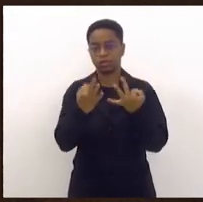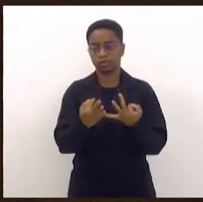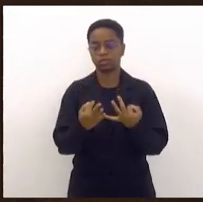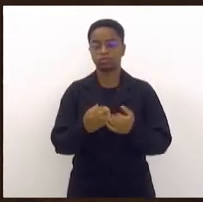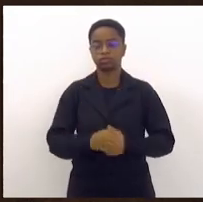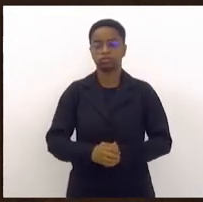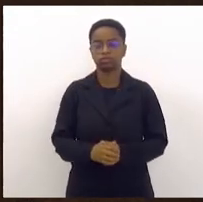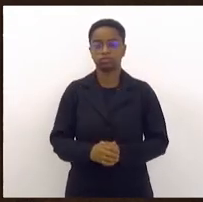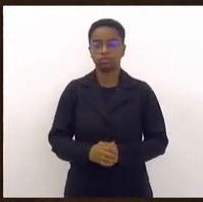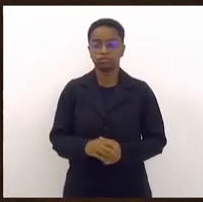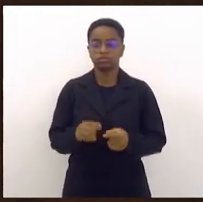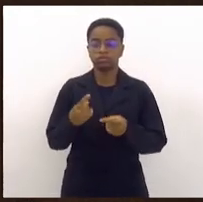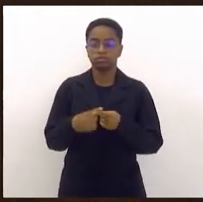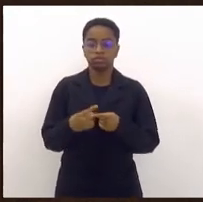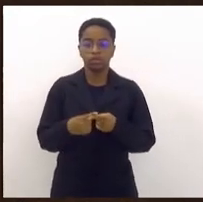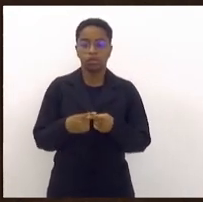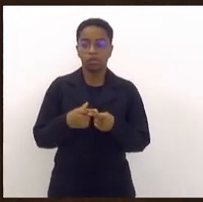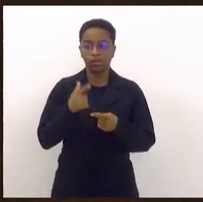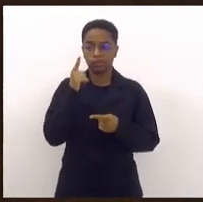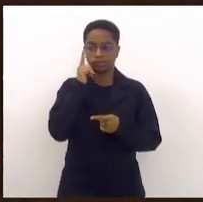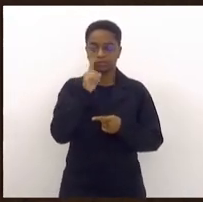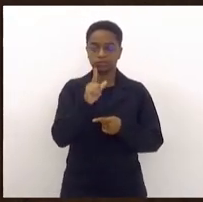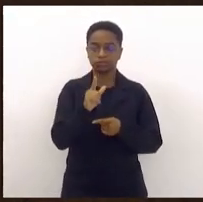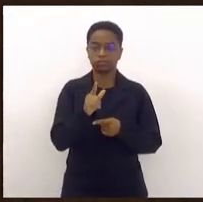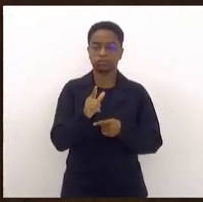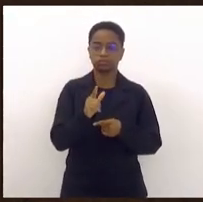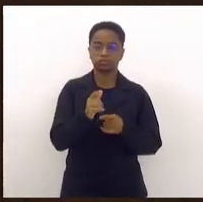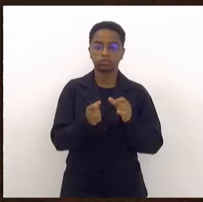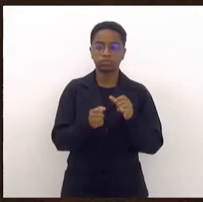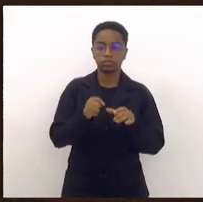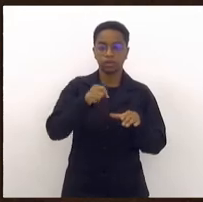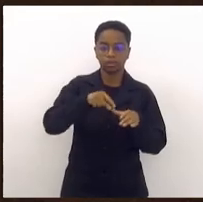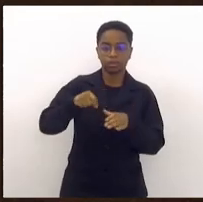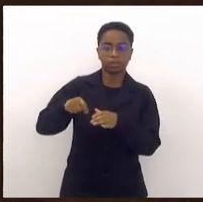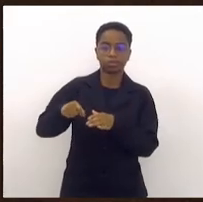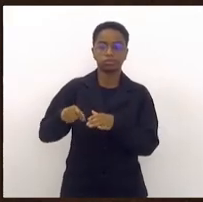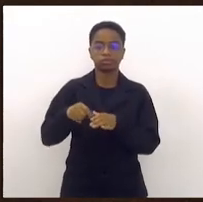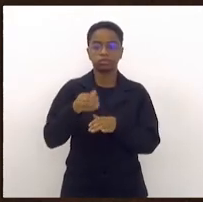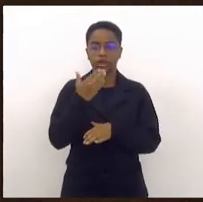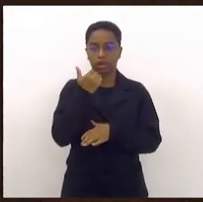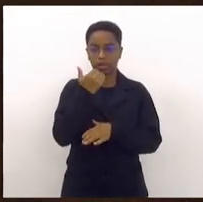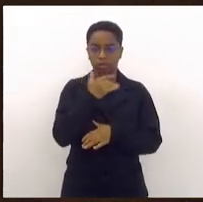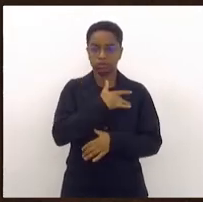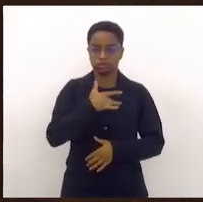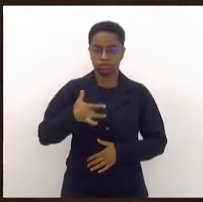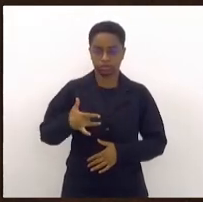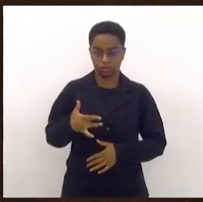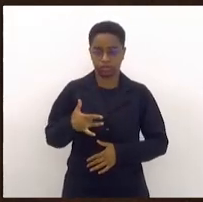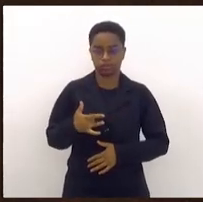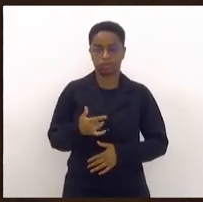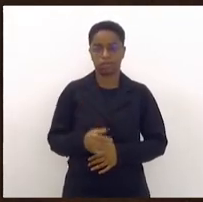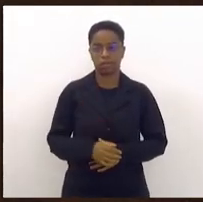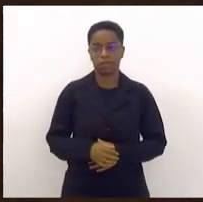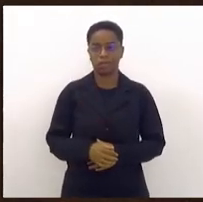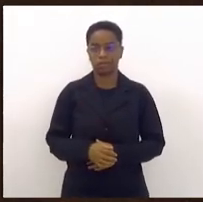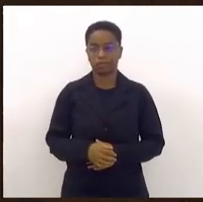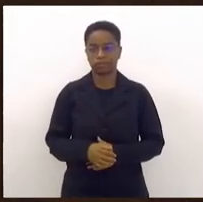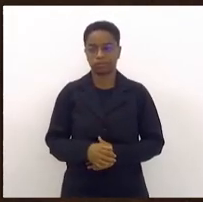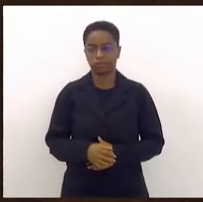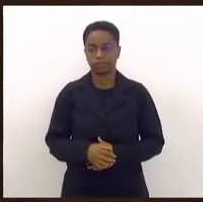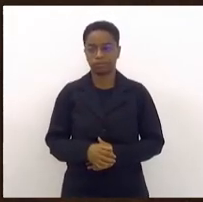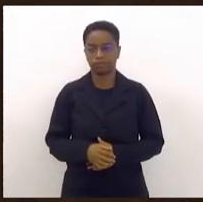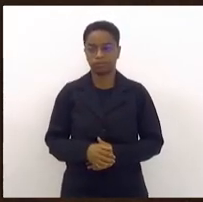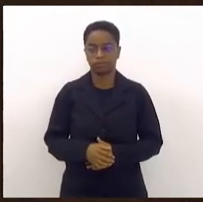poder desenvolver a produção de alimentos e, sobretudo, de alimentos saudáveis, num processo... né,